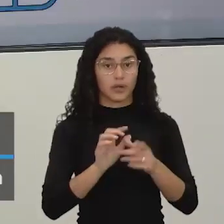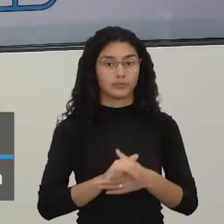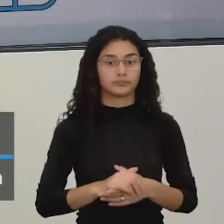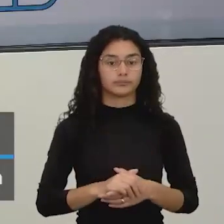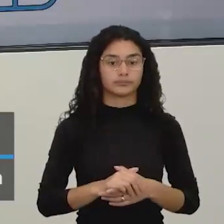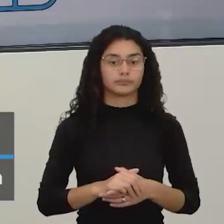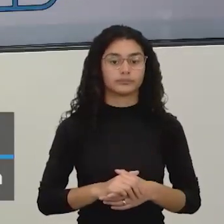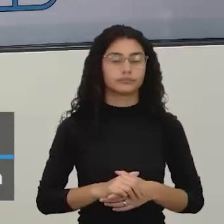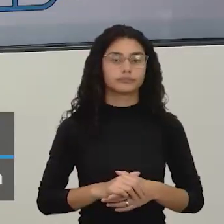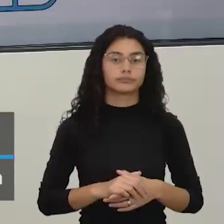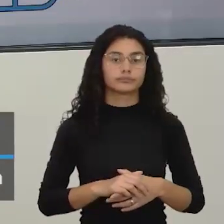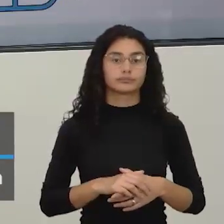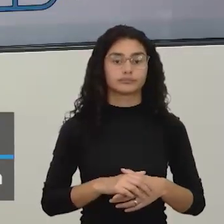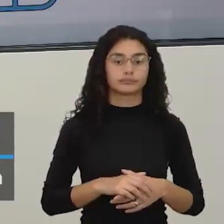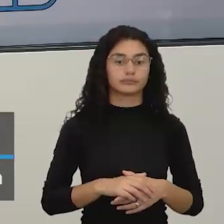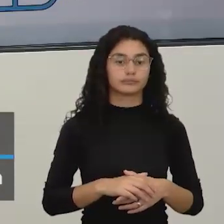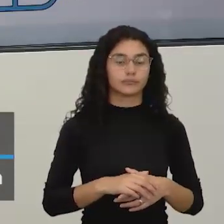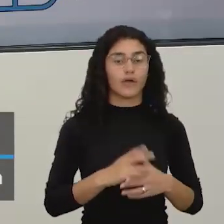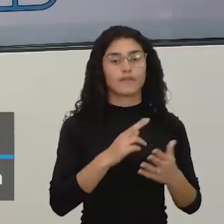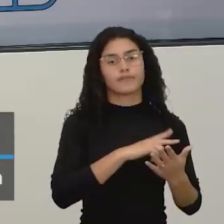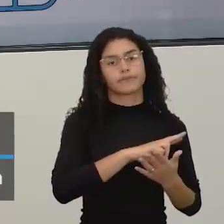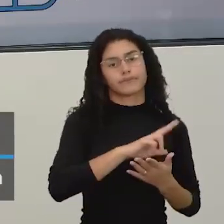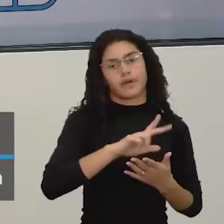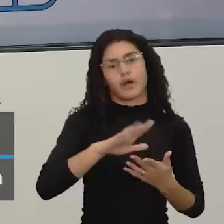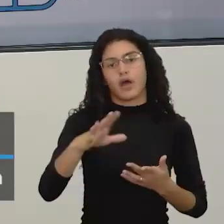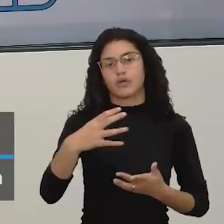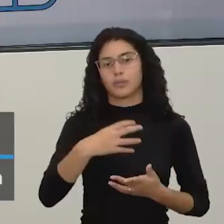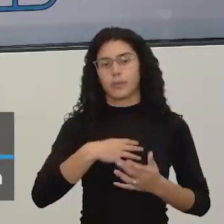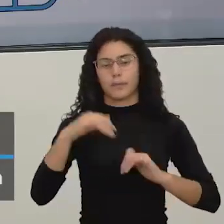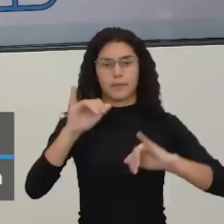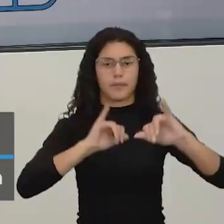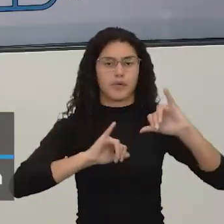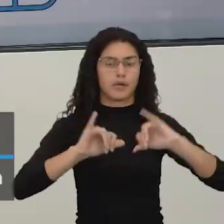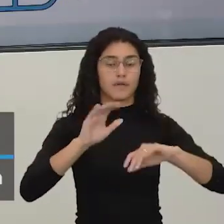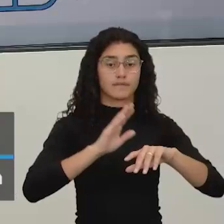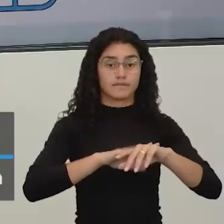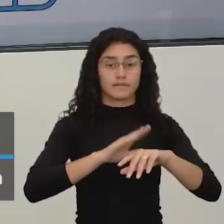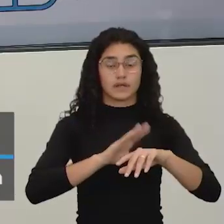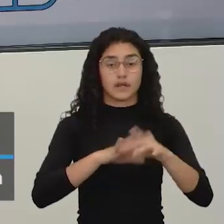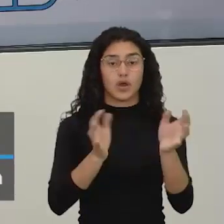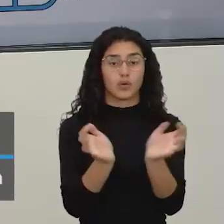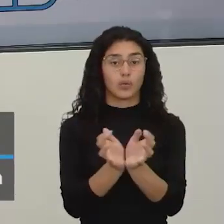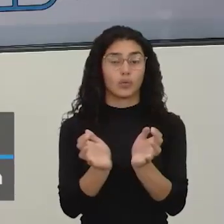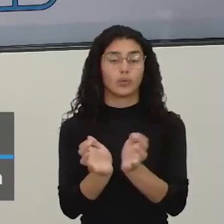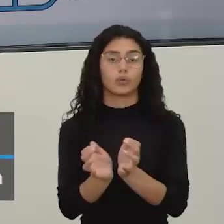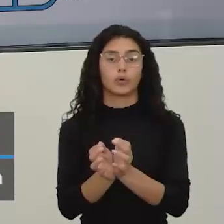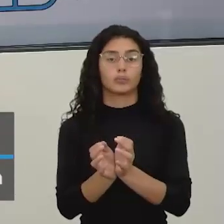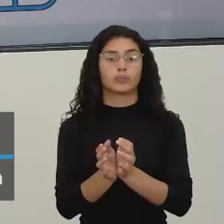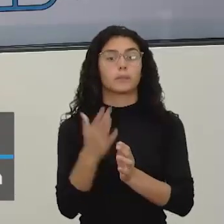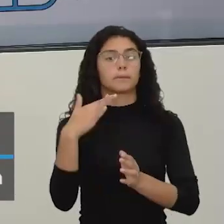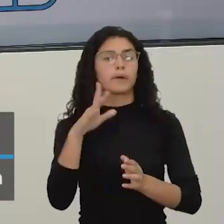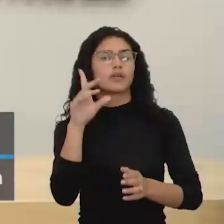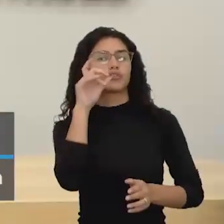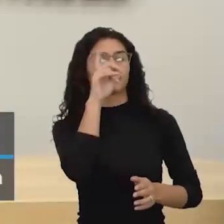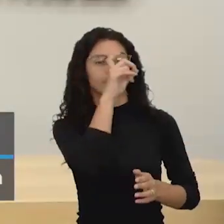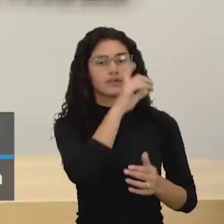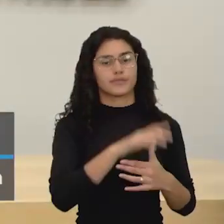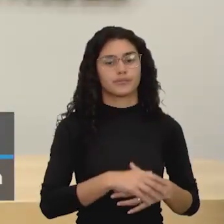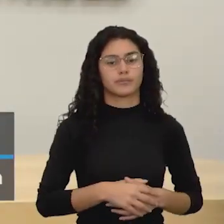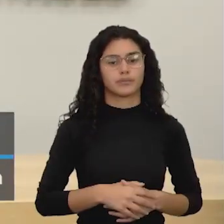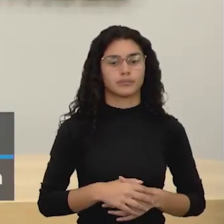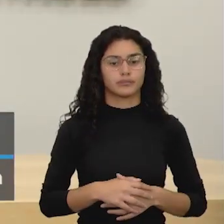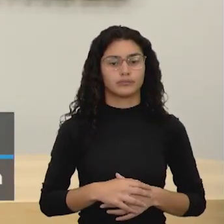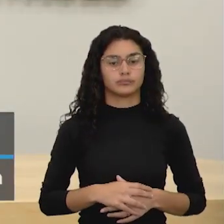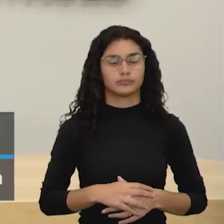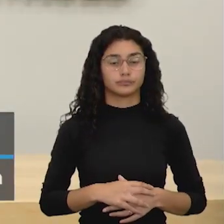e teria, então, uma série de reações químicas, formando, então, compostos orgânicos mais complexos. Legal. O Haldane, ele não